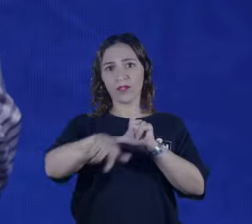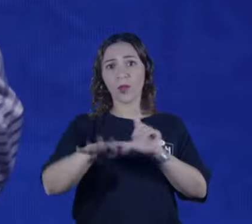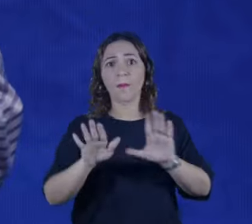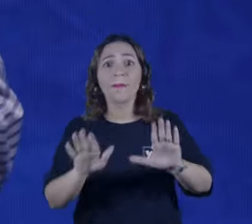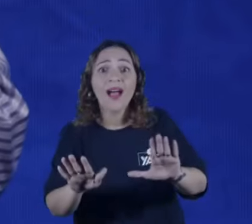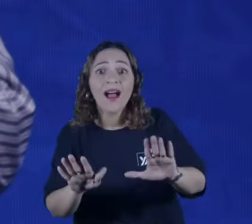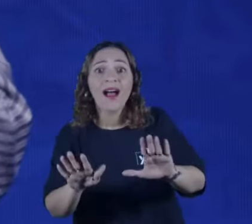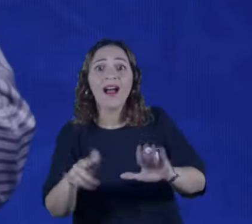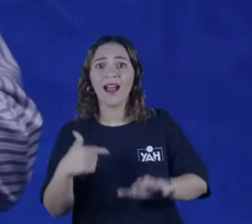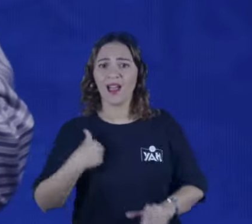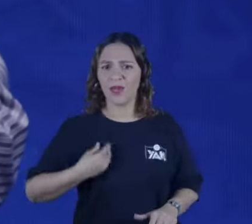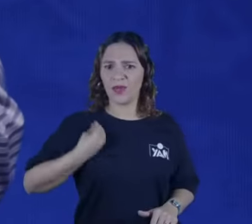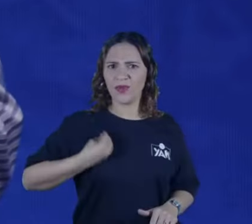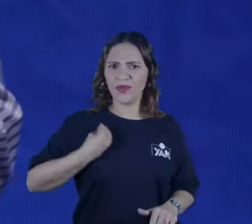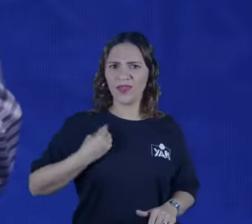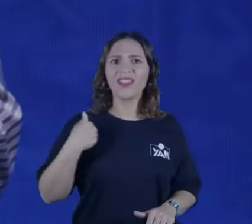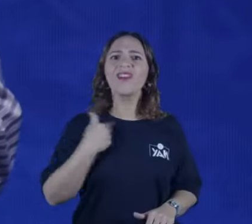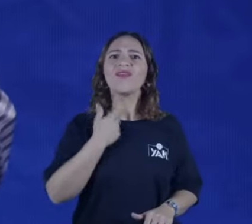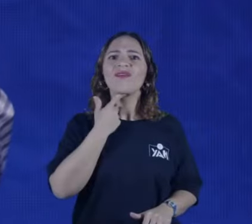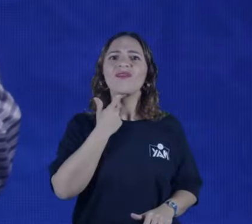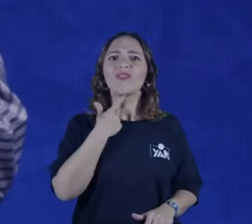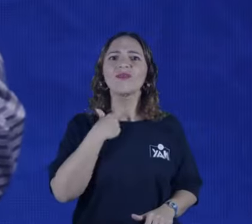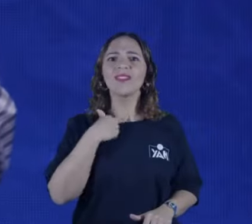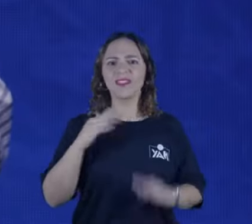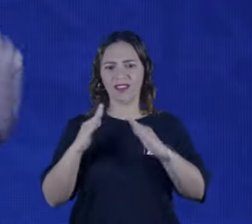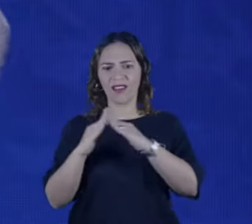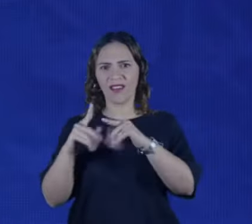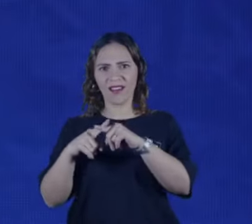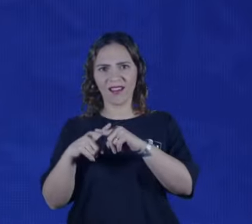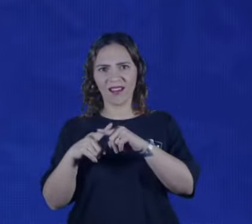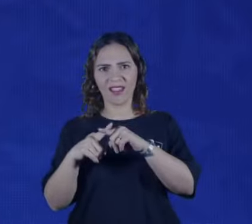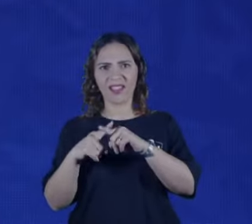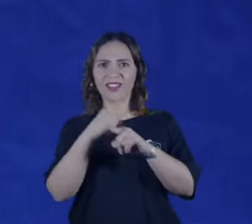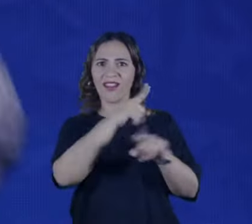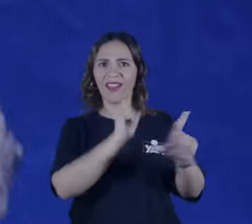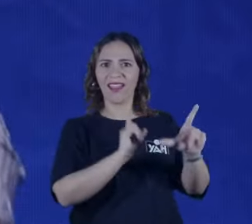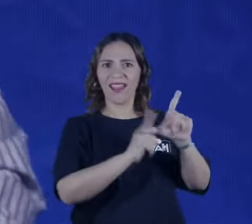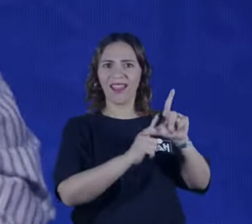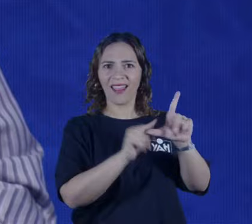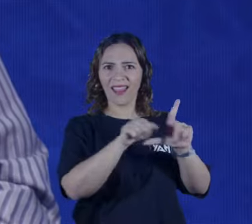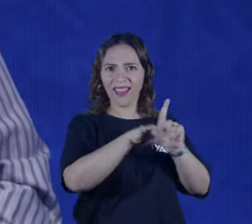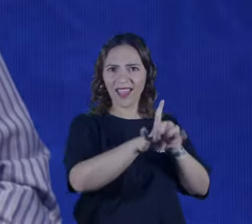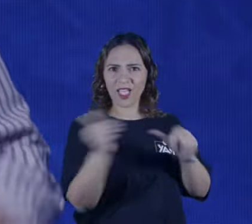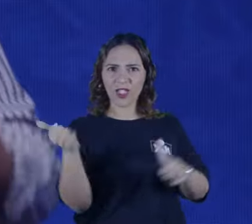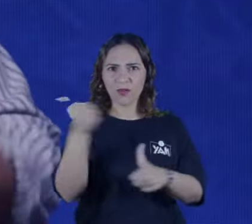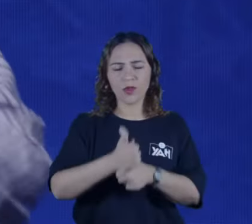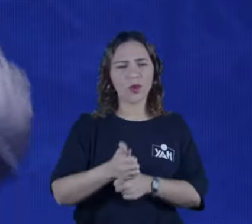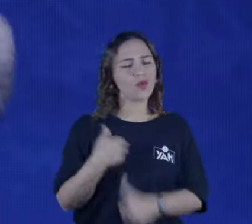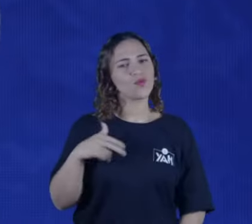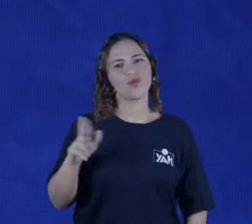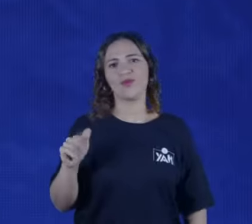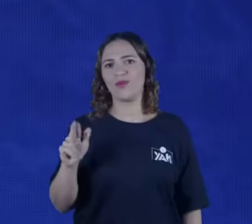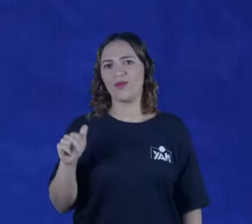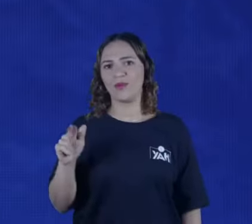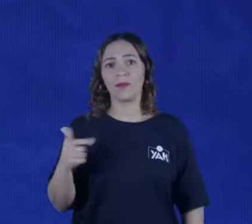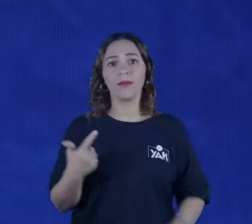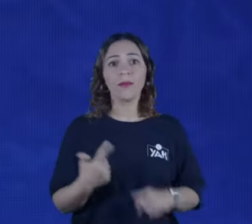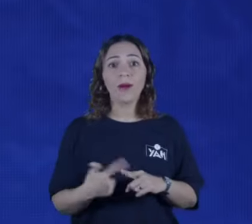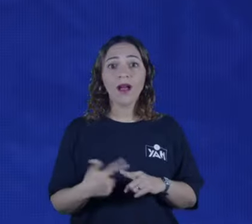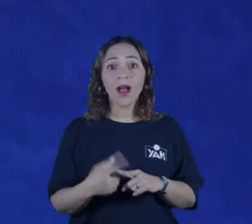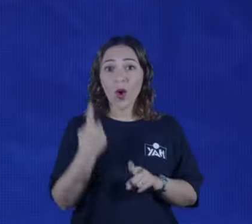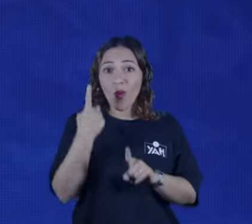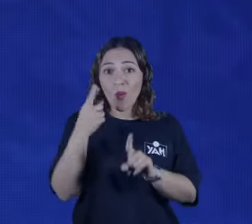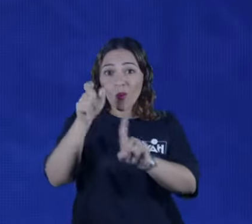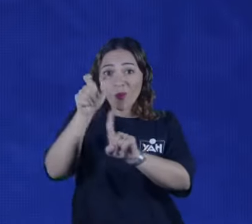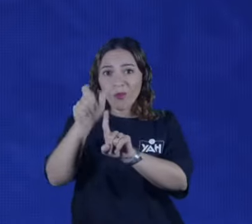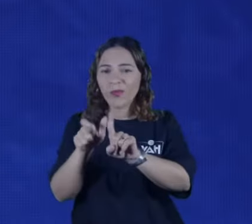minha vida quis substituir o que uma igreja local pode ser na vida do crente. Por quê? Porque não é uma